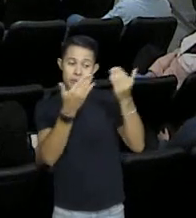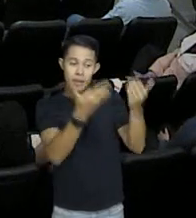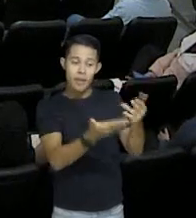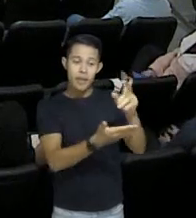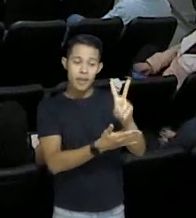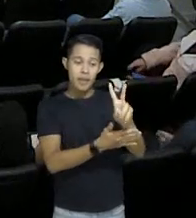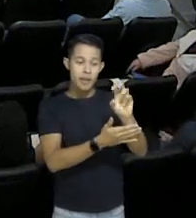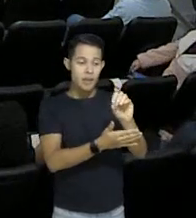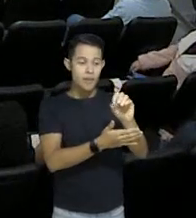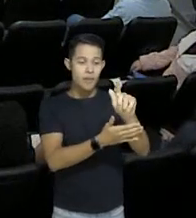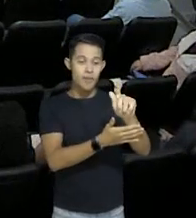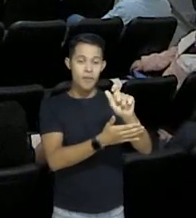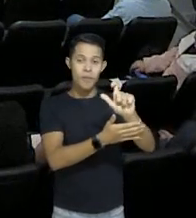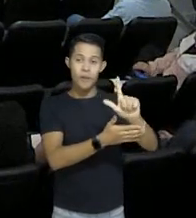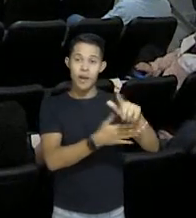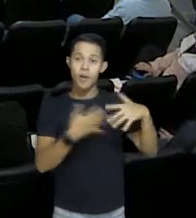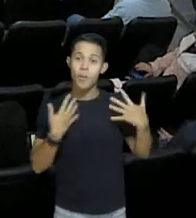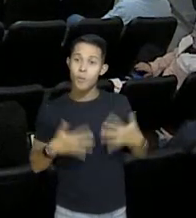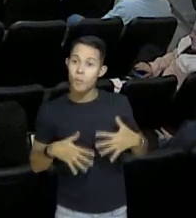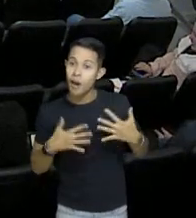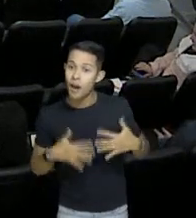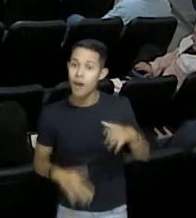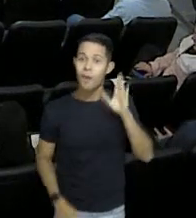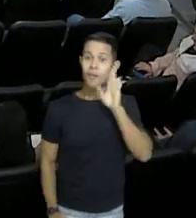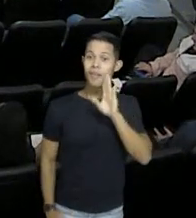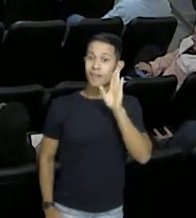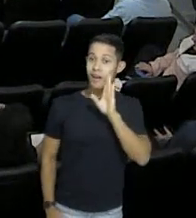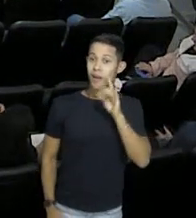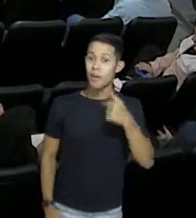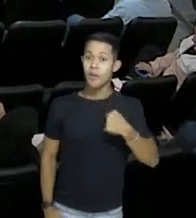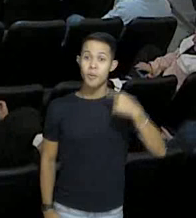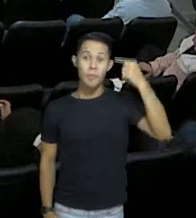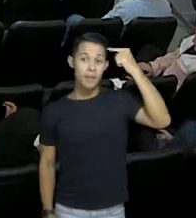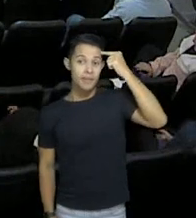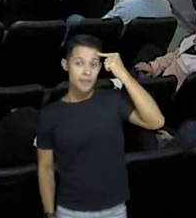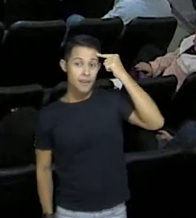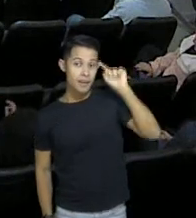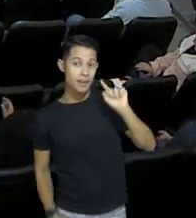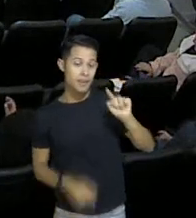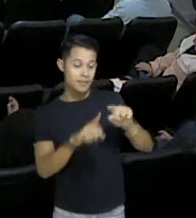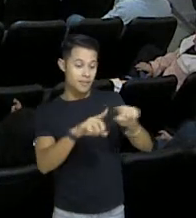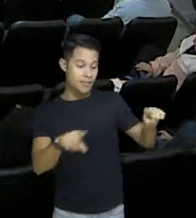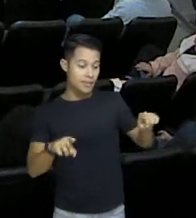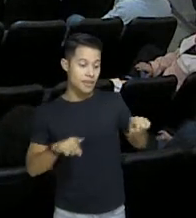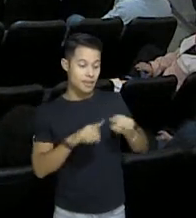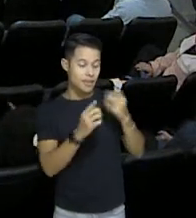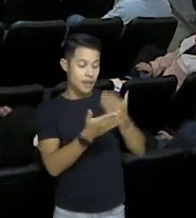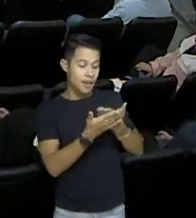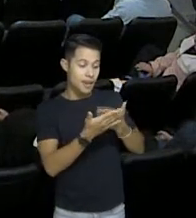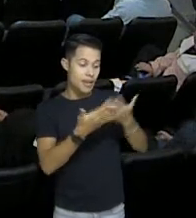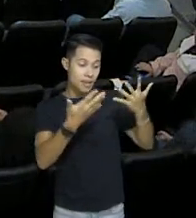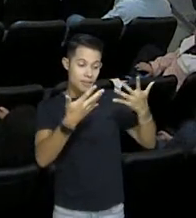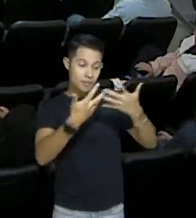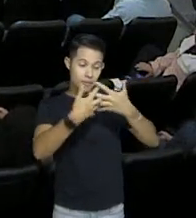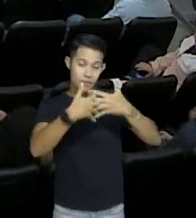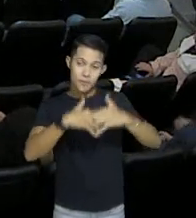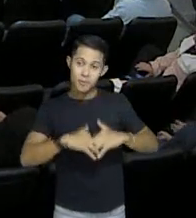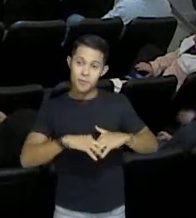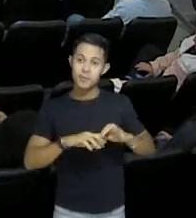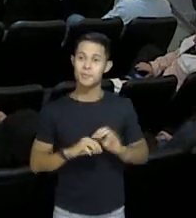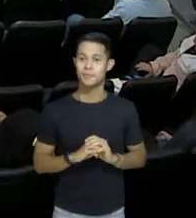né, como foi fantástico, como eu pensei lá no meu chão da sala que isso deu resultado. Né?